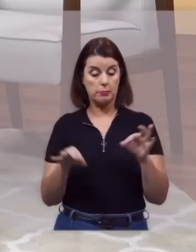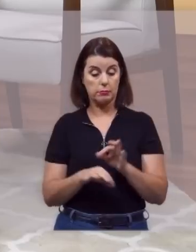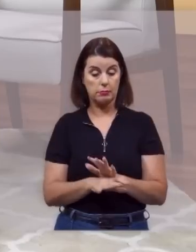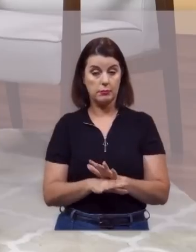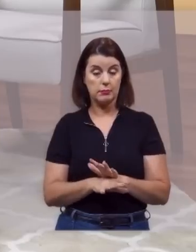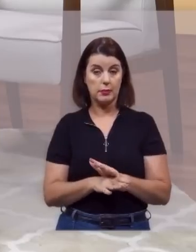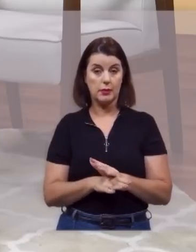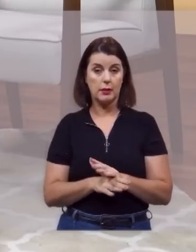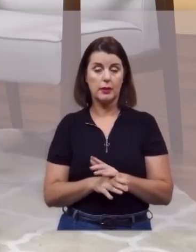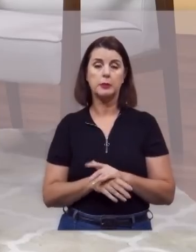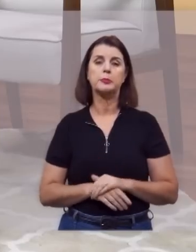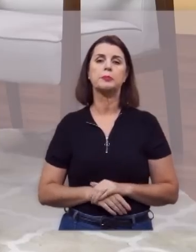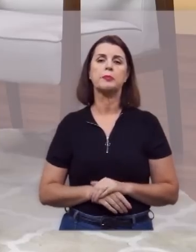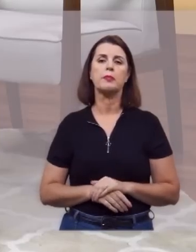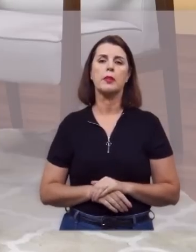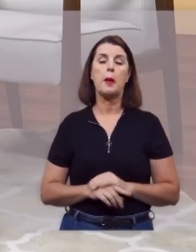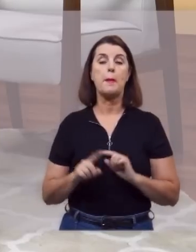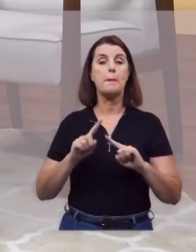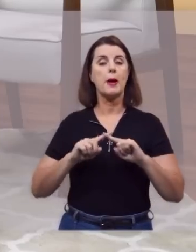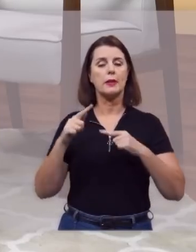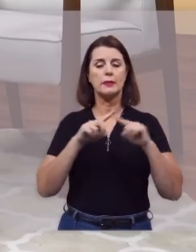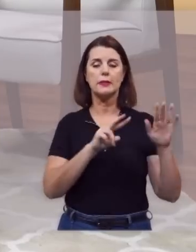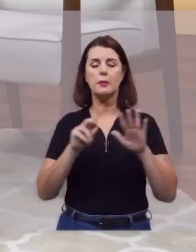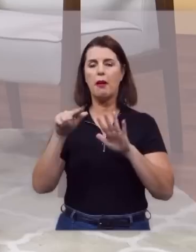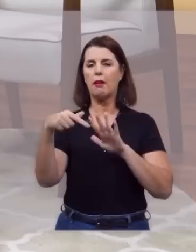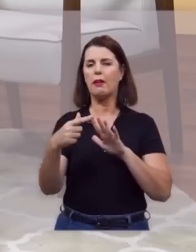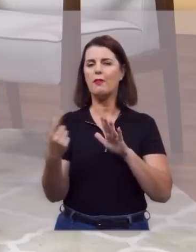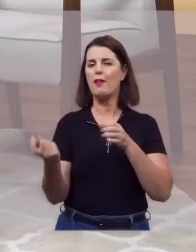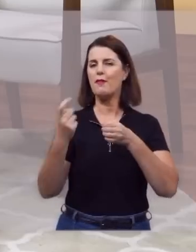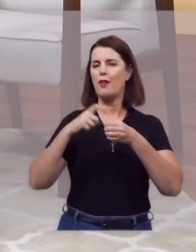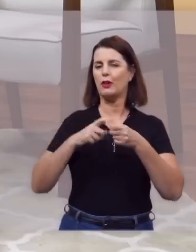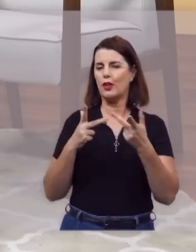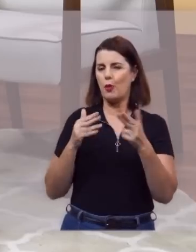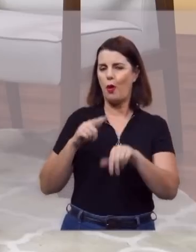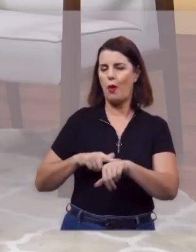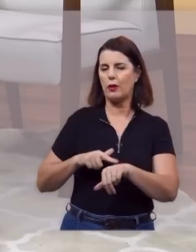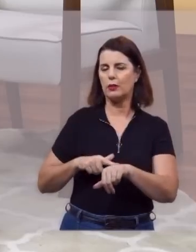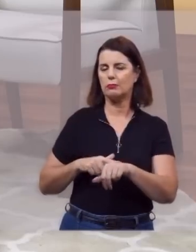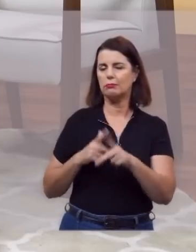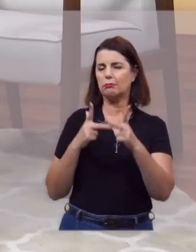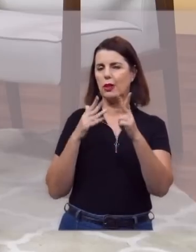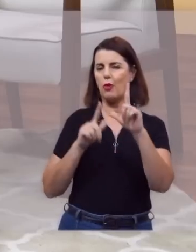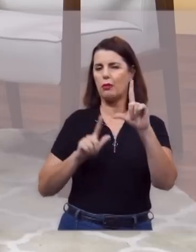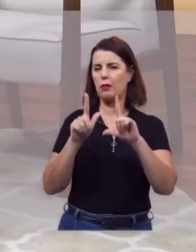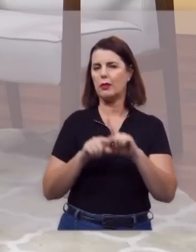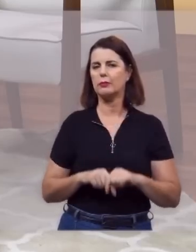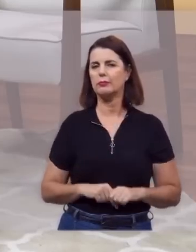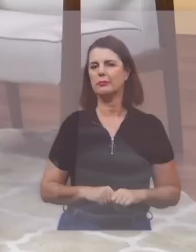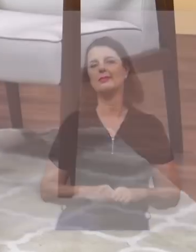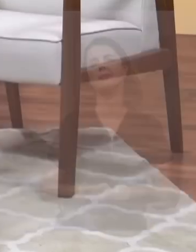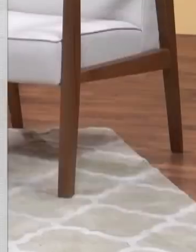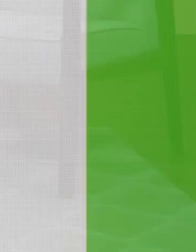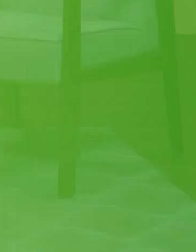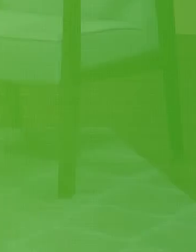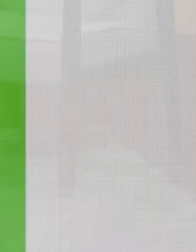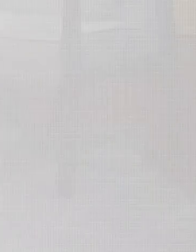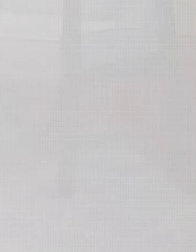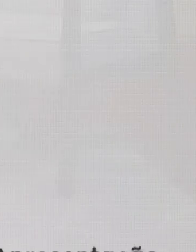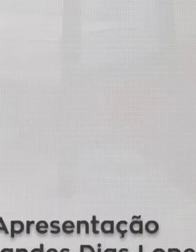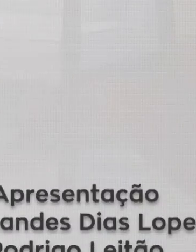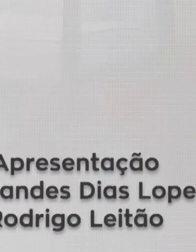Vida vai se encerrando, vai ficando por aqui, mas semana que vem a gente está de volta, neste mesmo horário e neste mesmo canal.